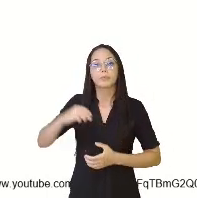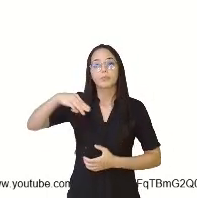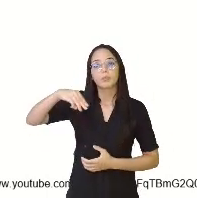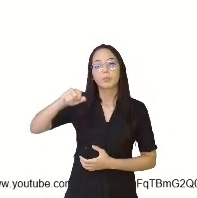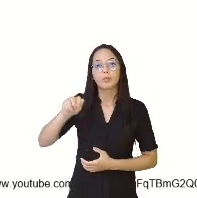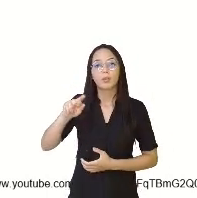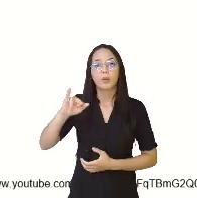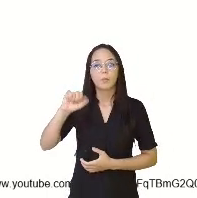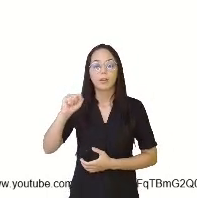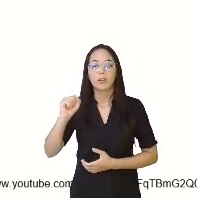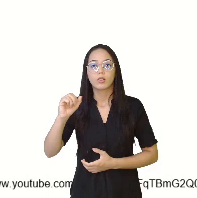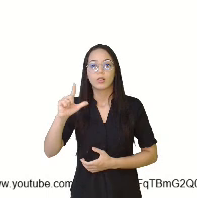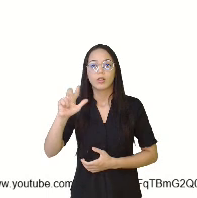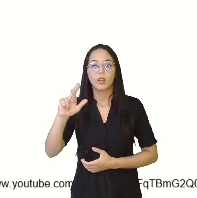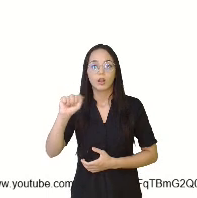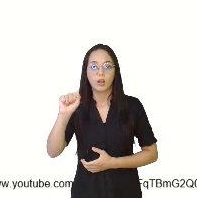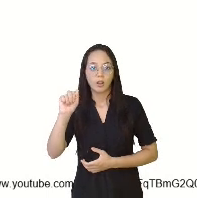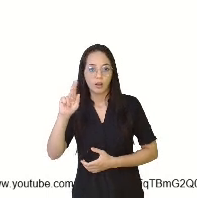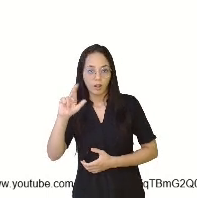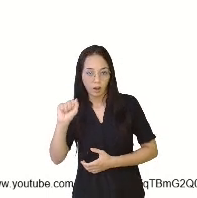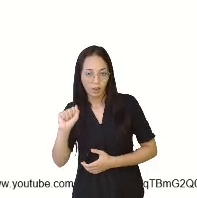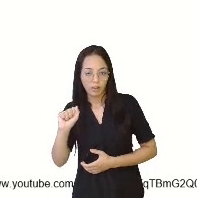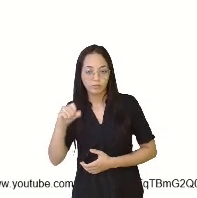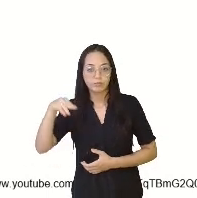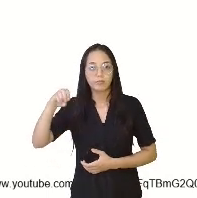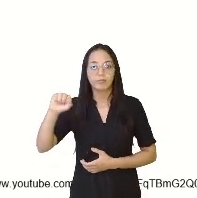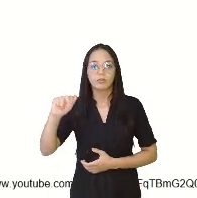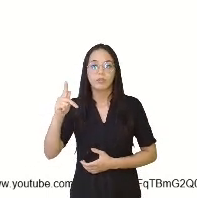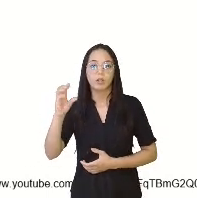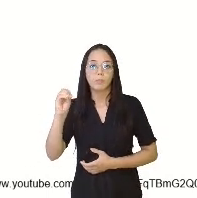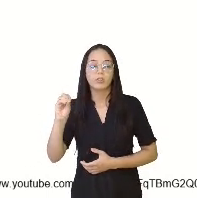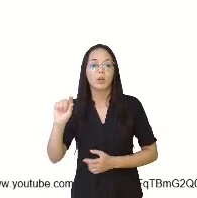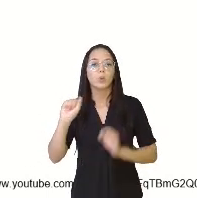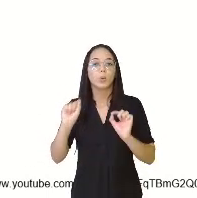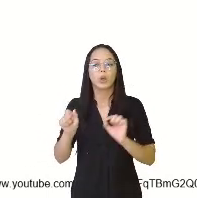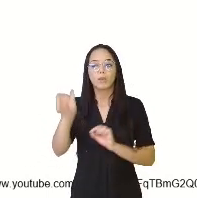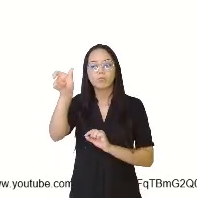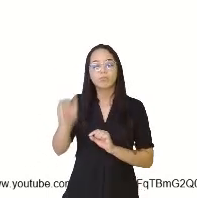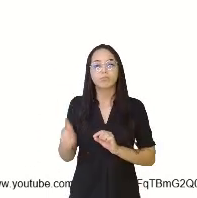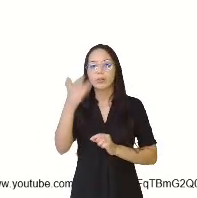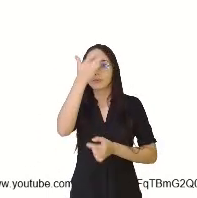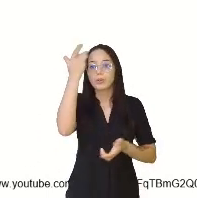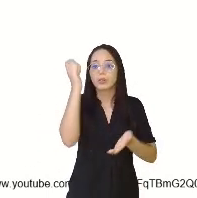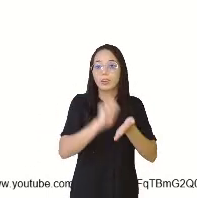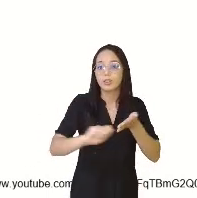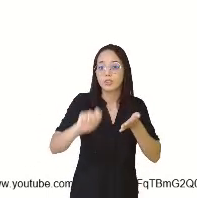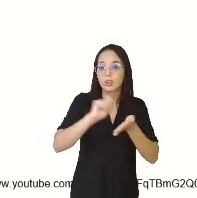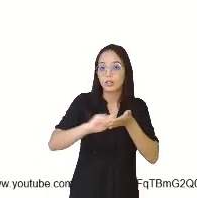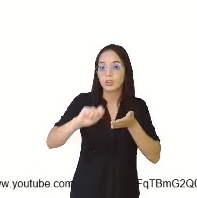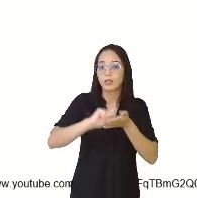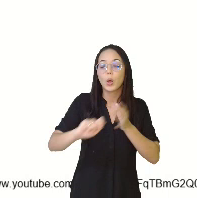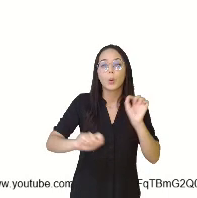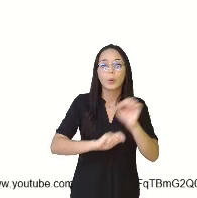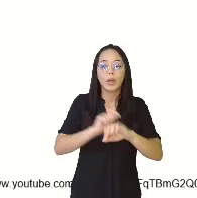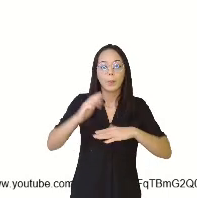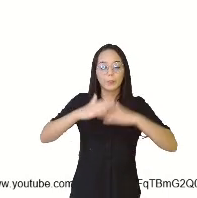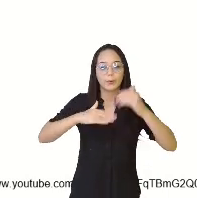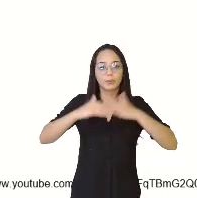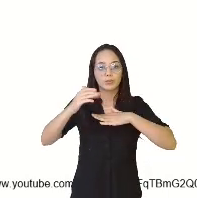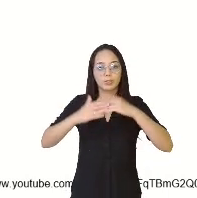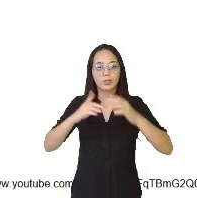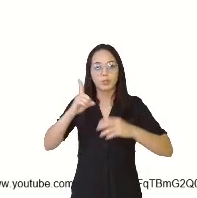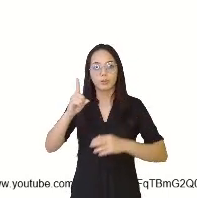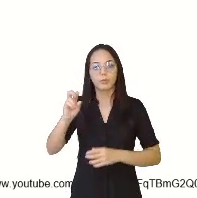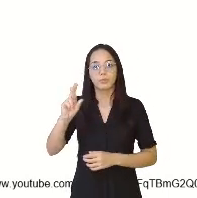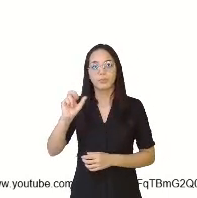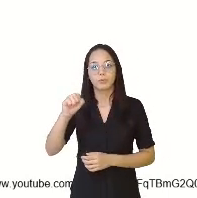Machado. Quem é Maria Clara Machado? É a pessoa que escreveu, e eu te falei no início da aula, que é o dramaturgo. Daqui a pouco